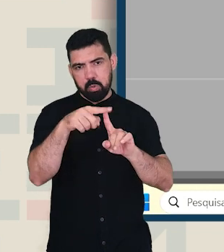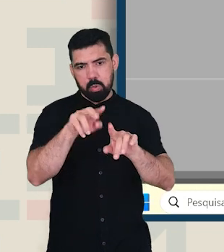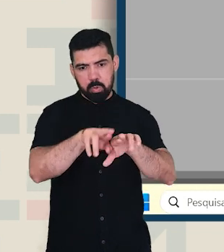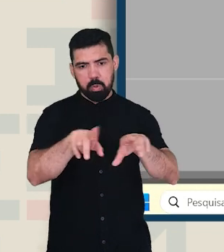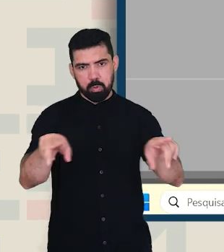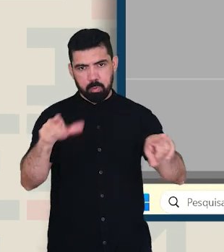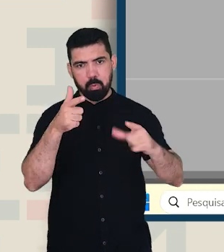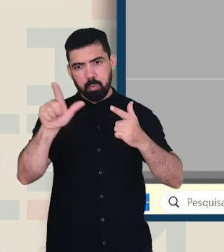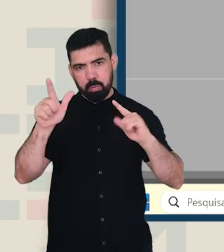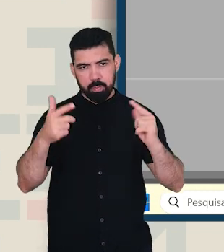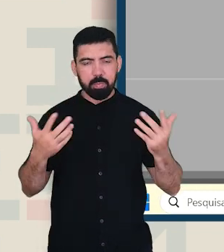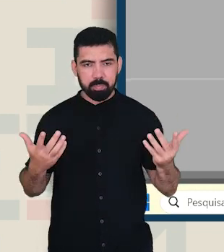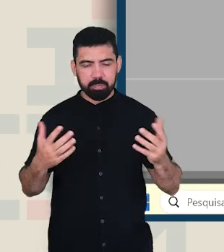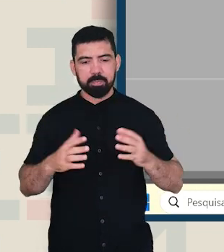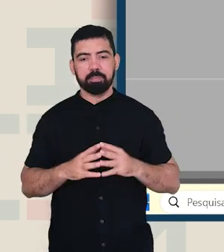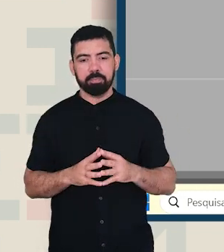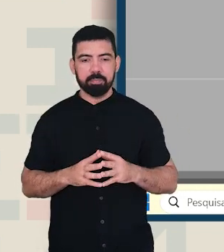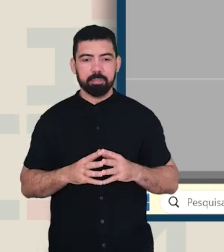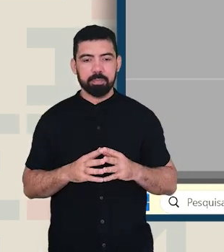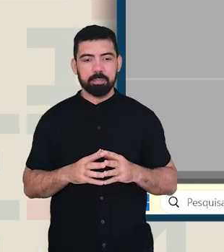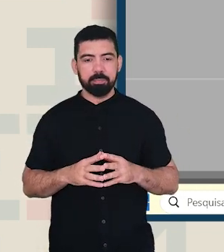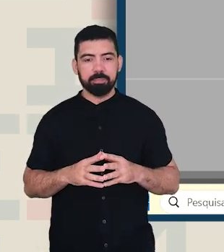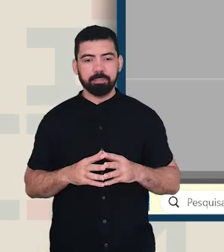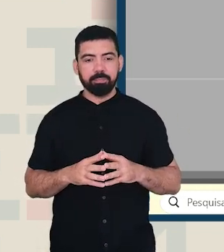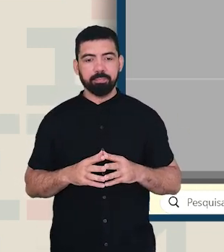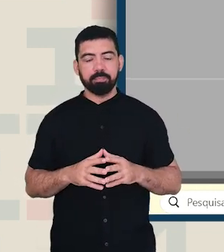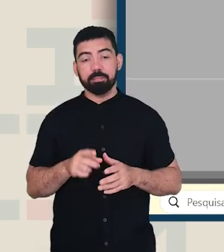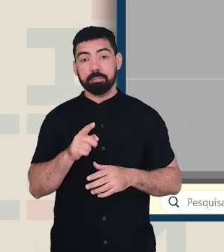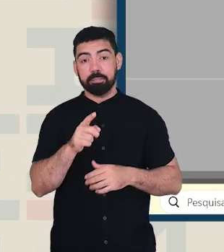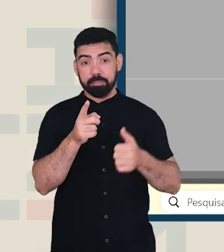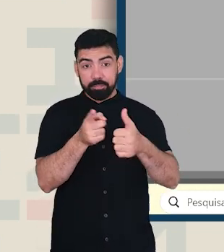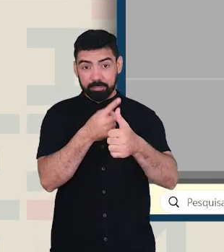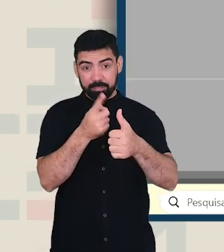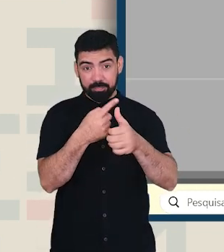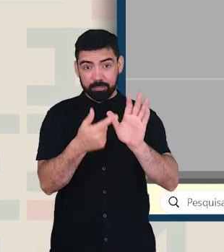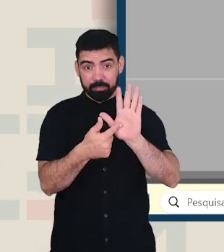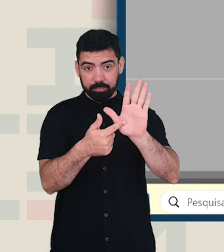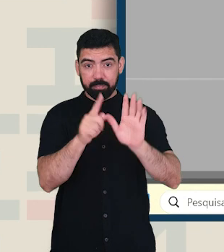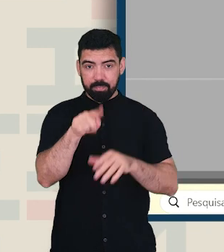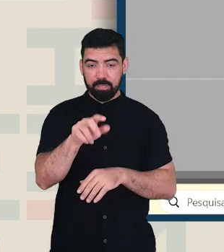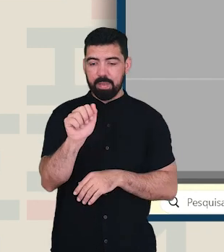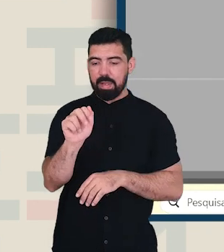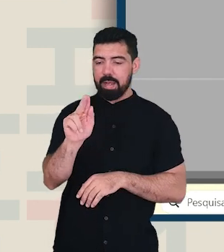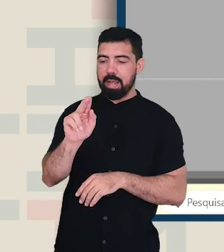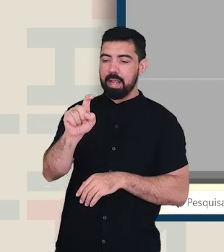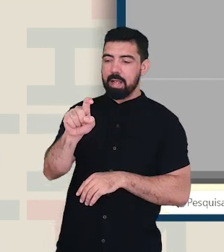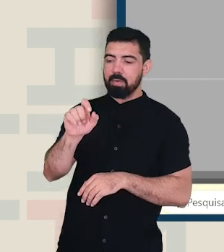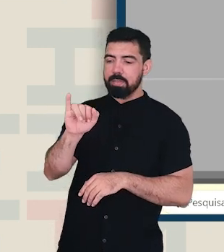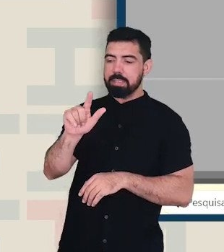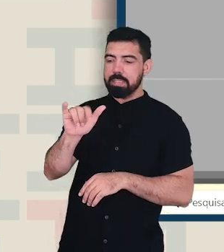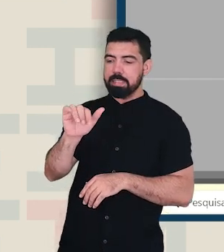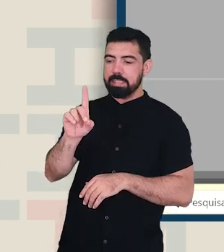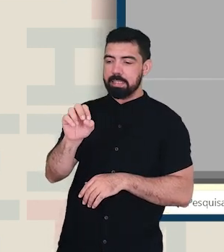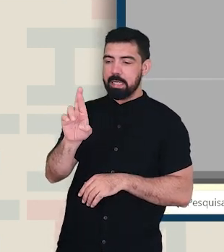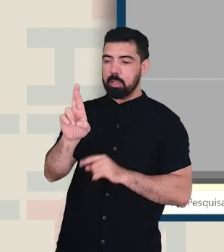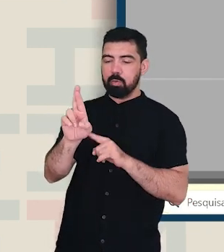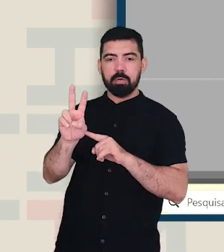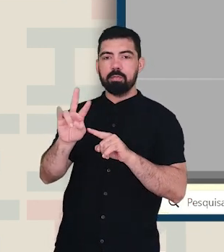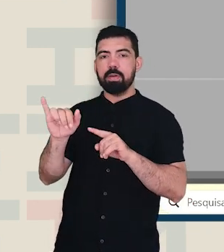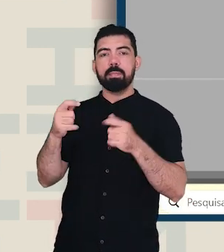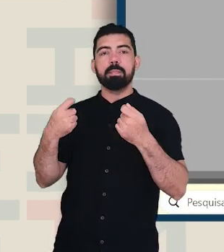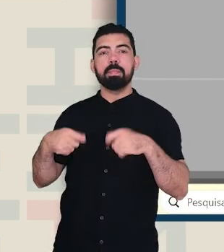ou outro. Esse Phasor já conhecíamos, é um oscilador, e aí ele vai precisar